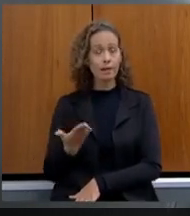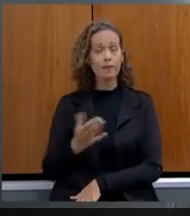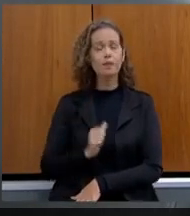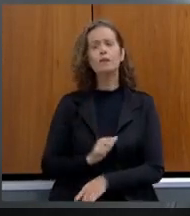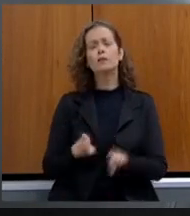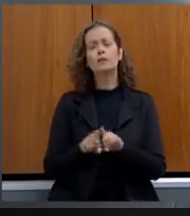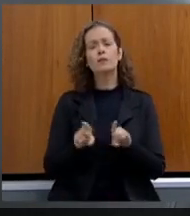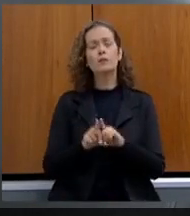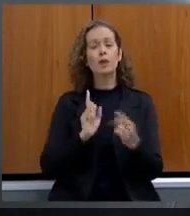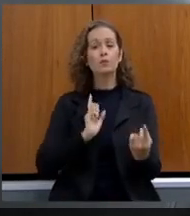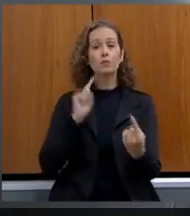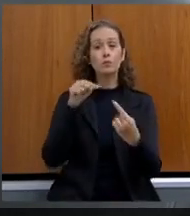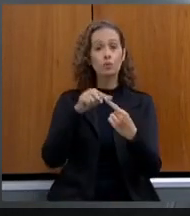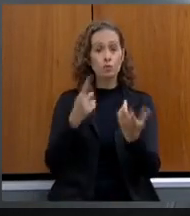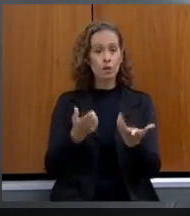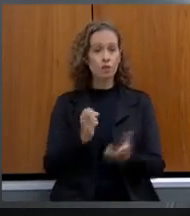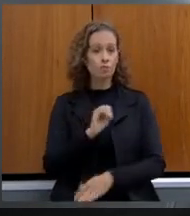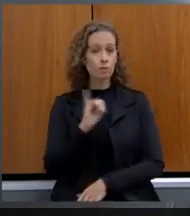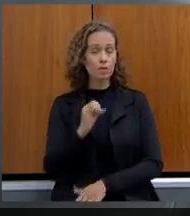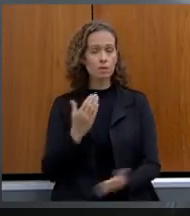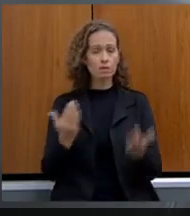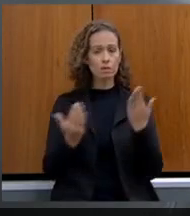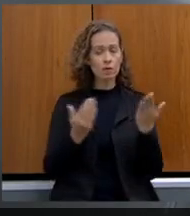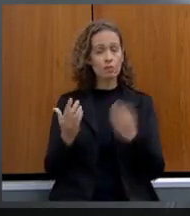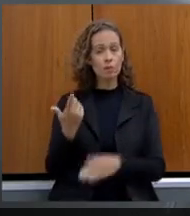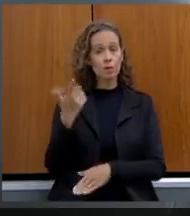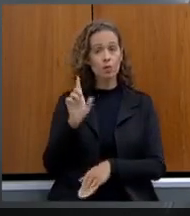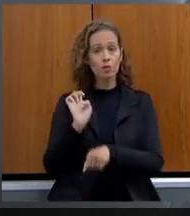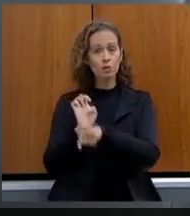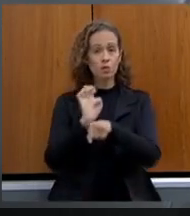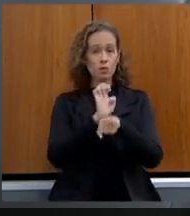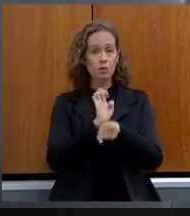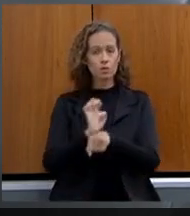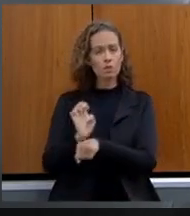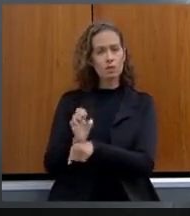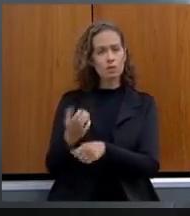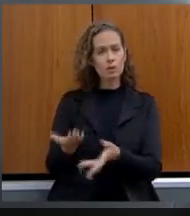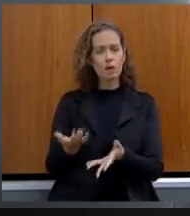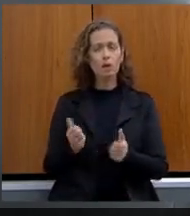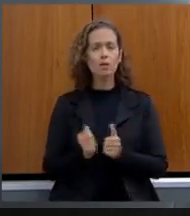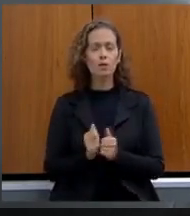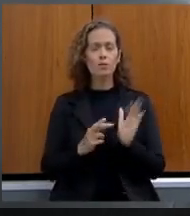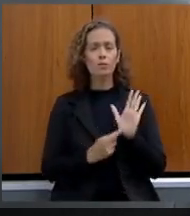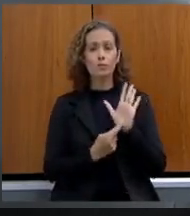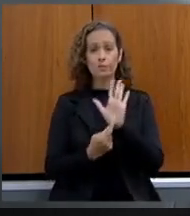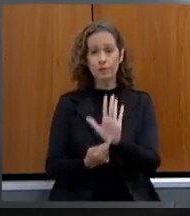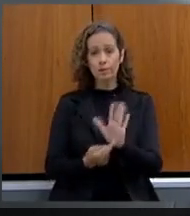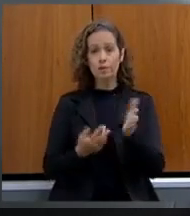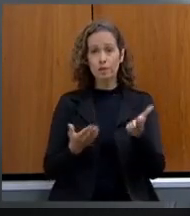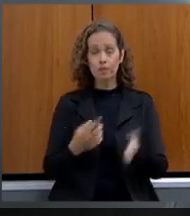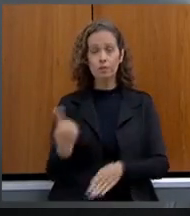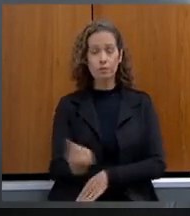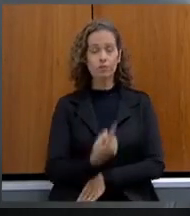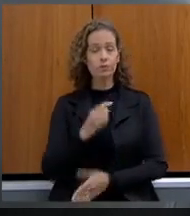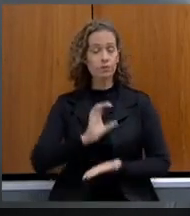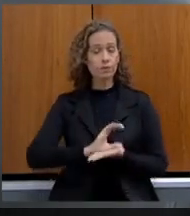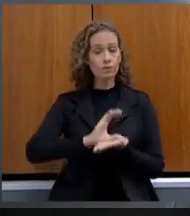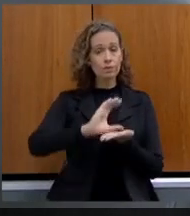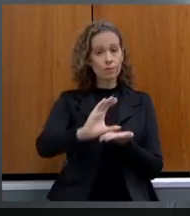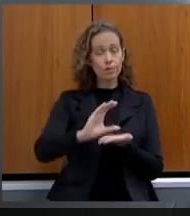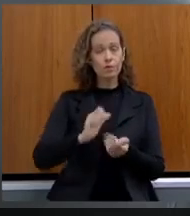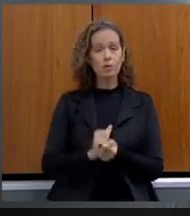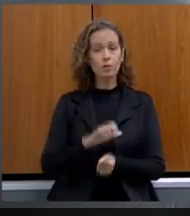temos aí como algo se comparar se compararmos aos outros estados da Federação como muito e faça o nosso investimento